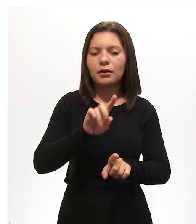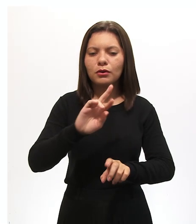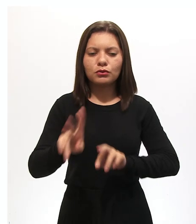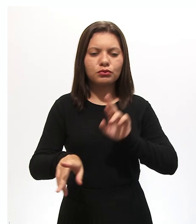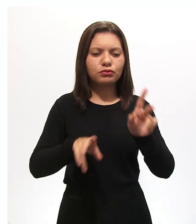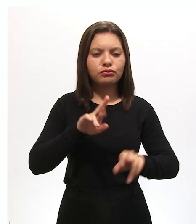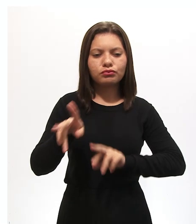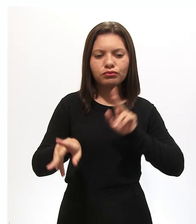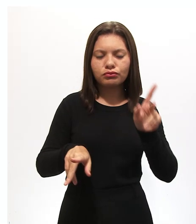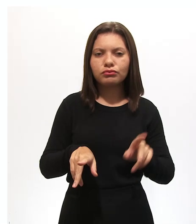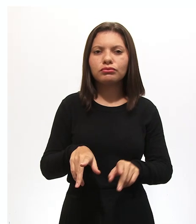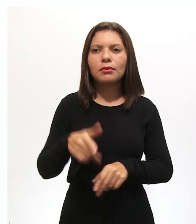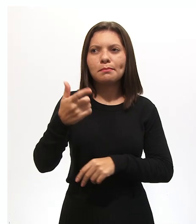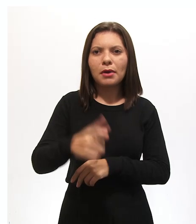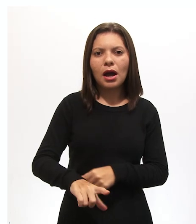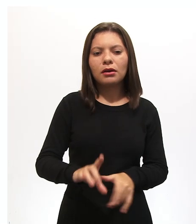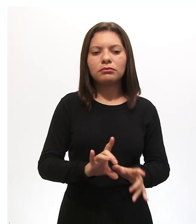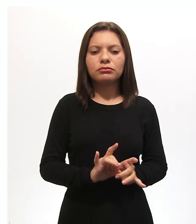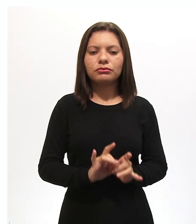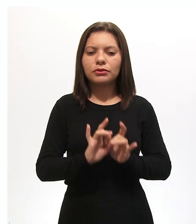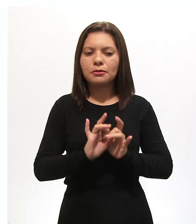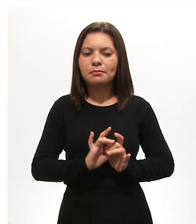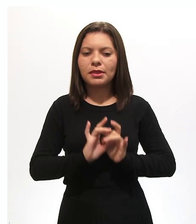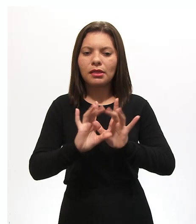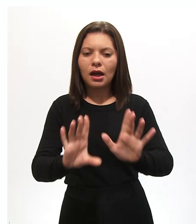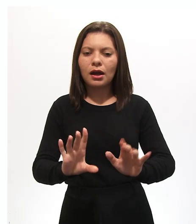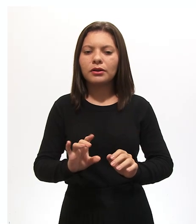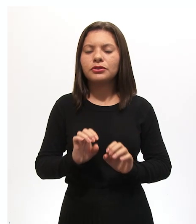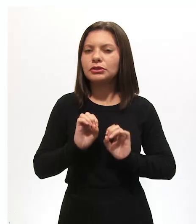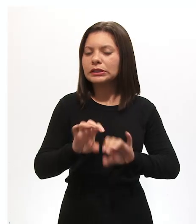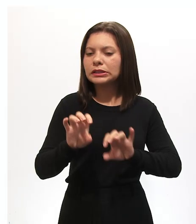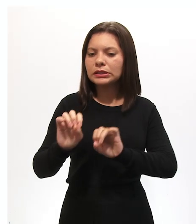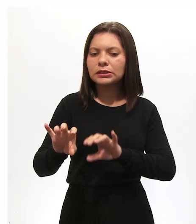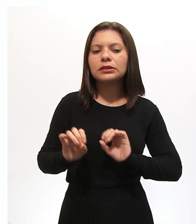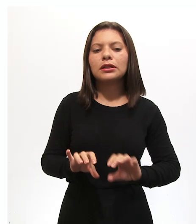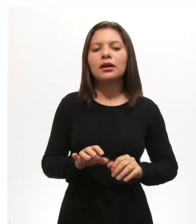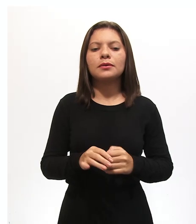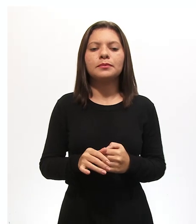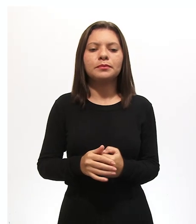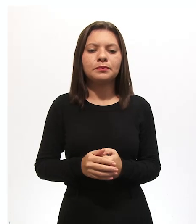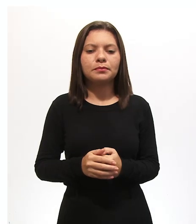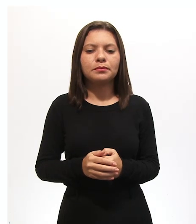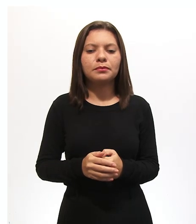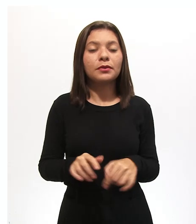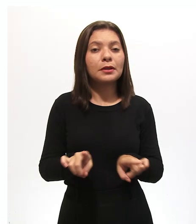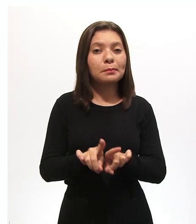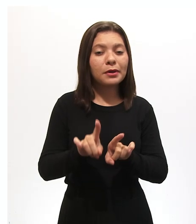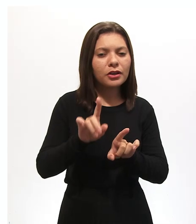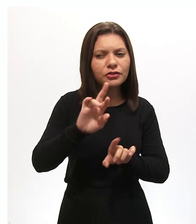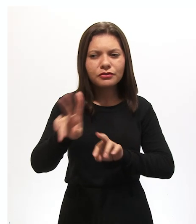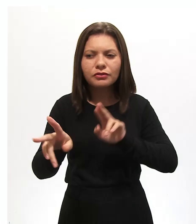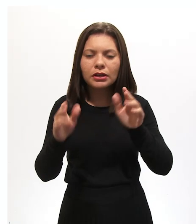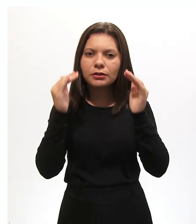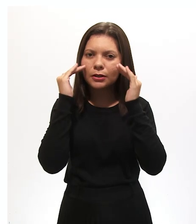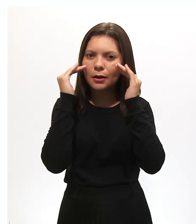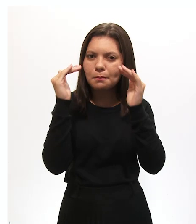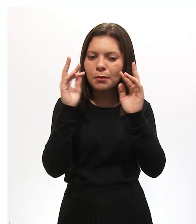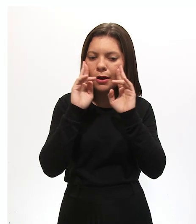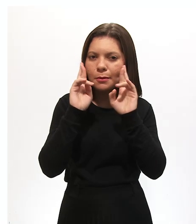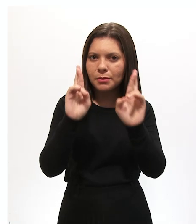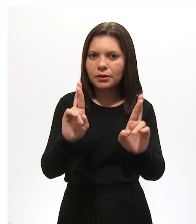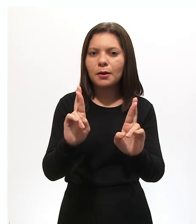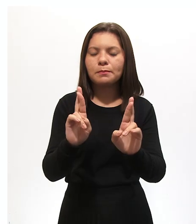e respeito às diferenças. Em EAD, ela reforça a necessidade de assegurar equivalência